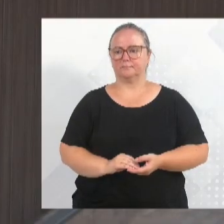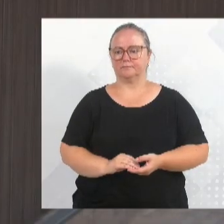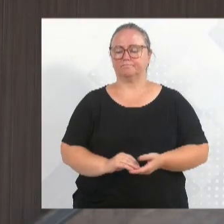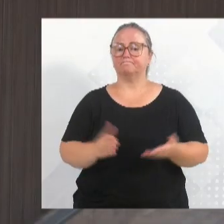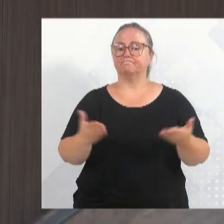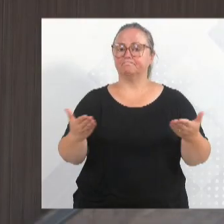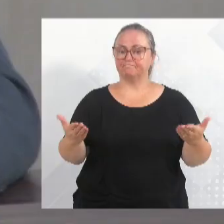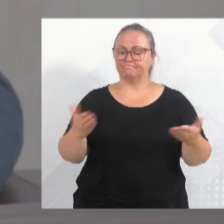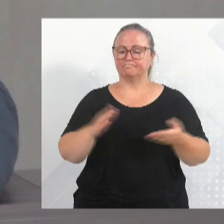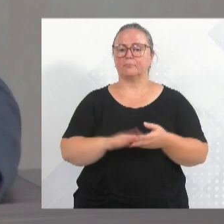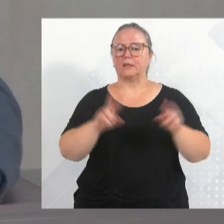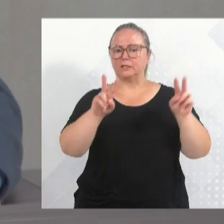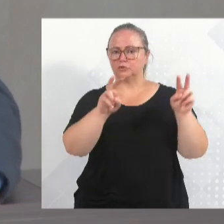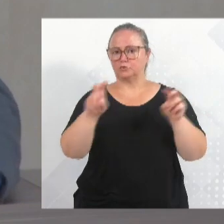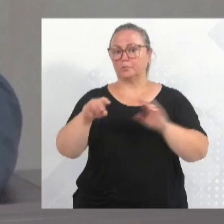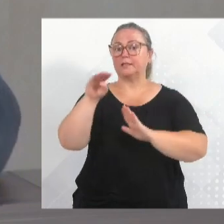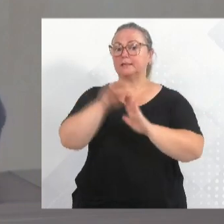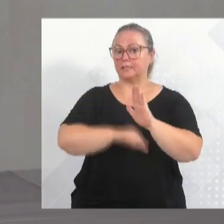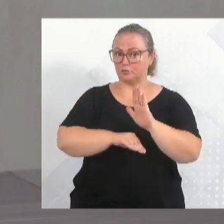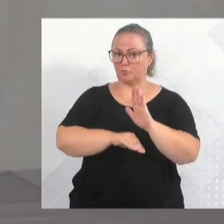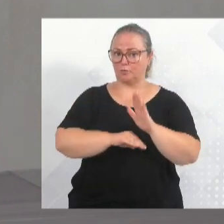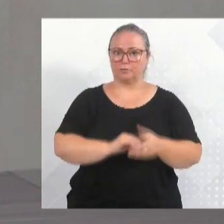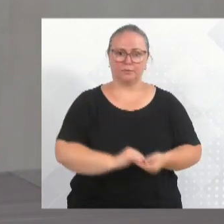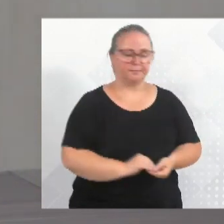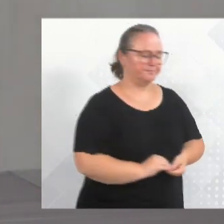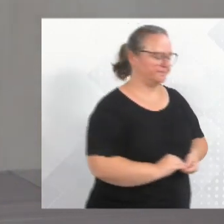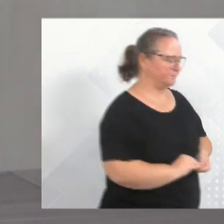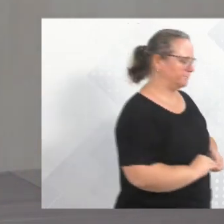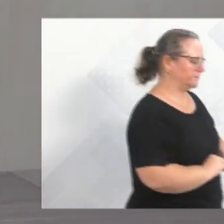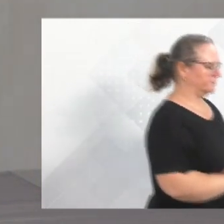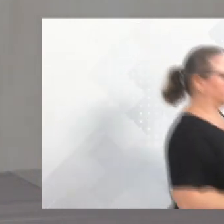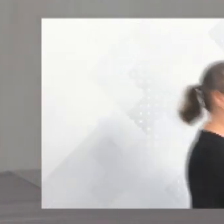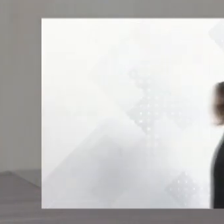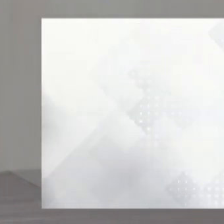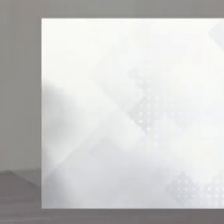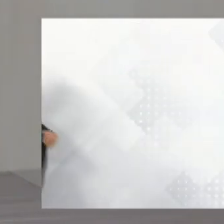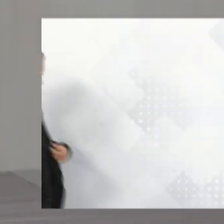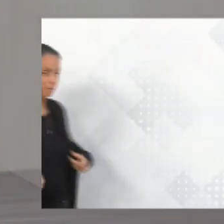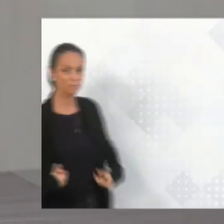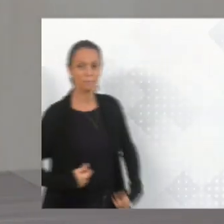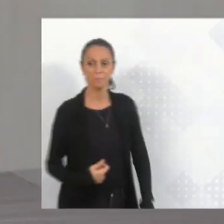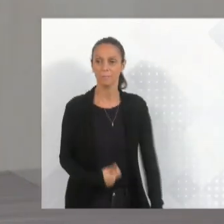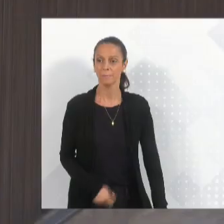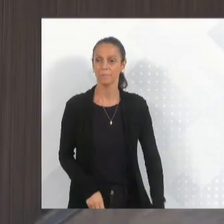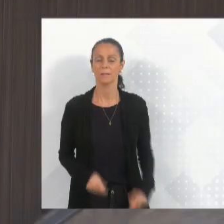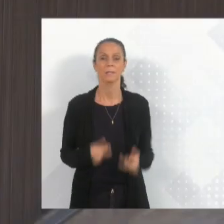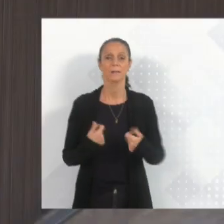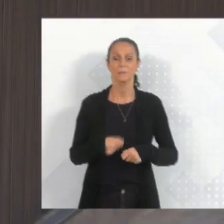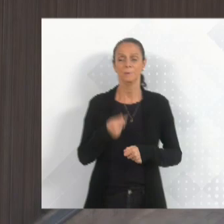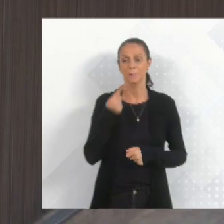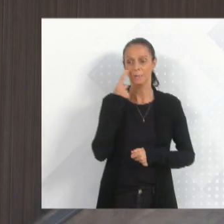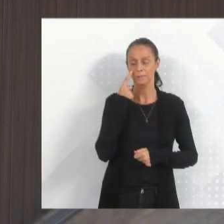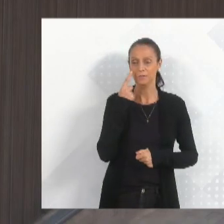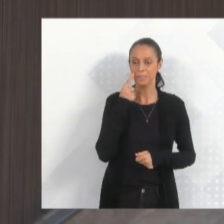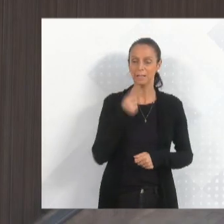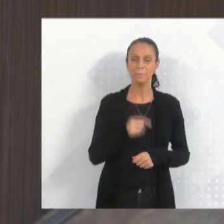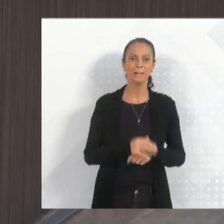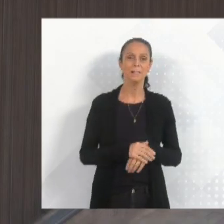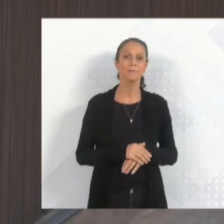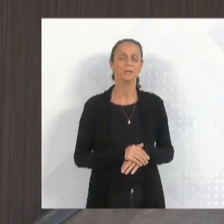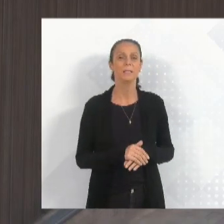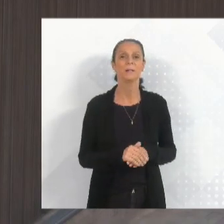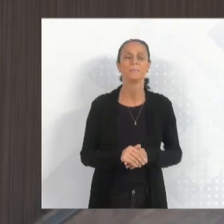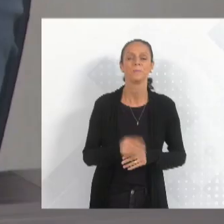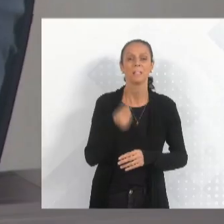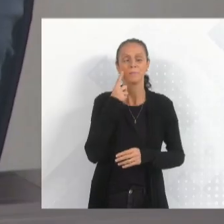Então, essa questão de desconto, vamos lá, a gente precisa entender alguns conceitos, assim, para poder, então, formular e